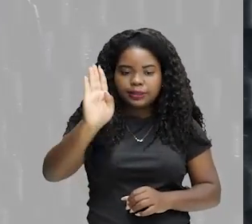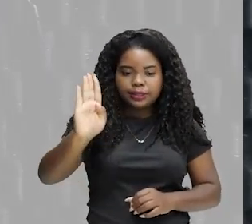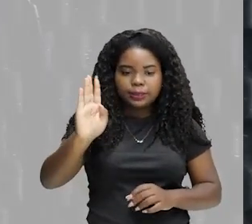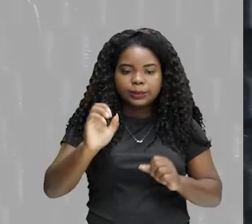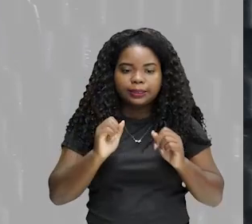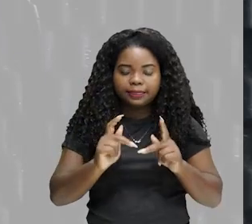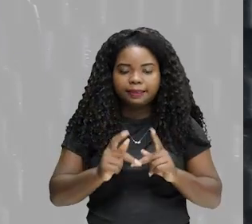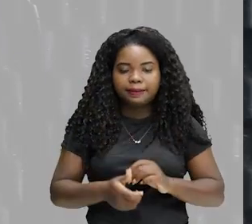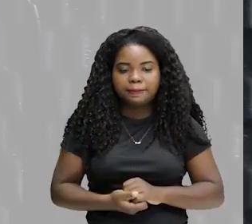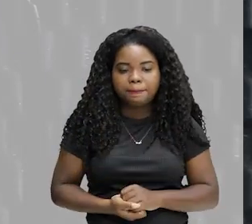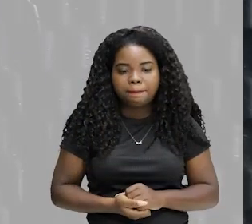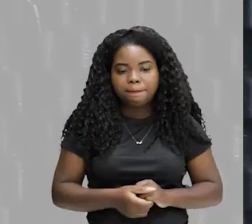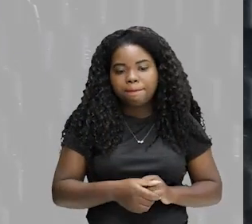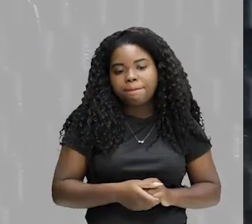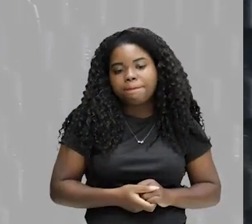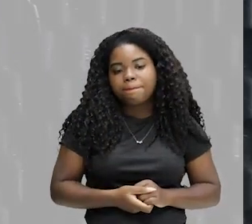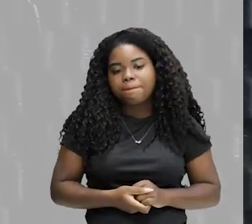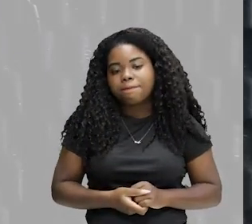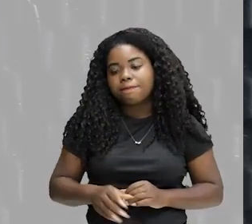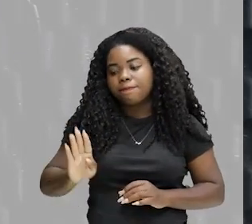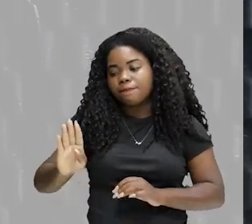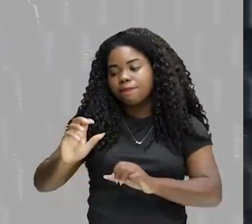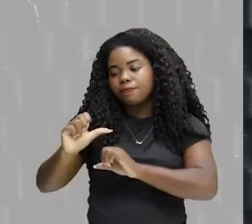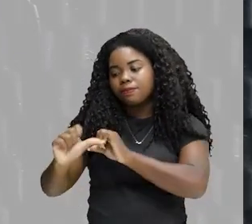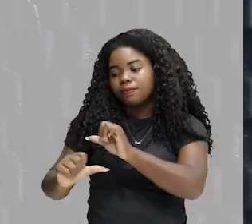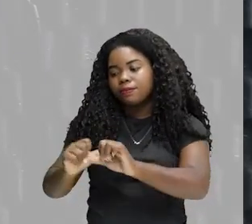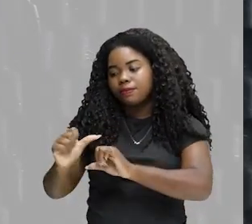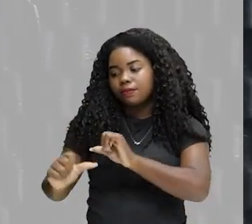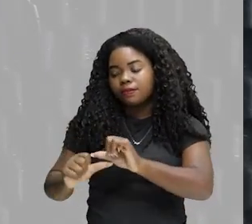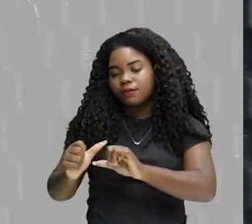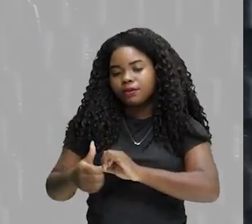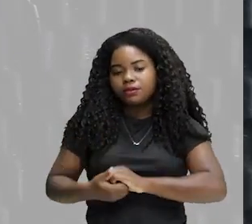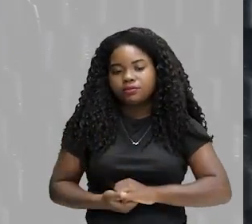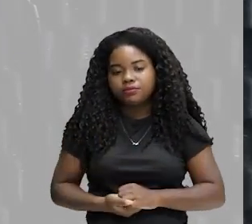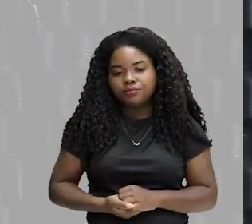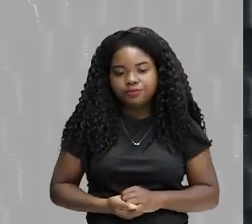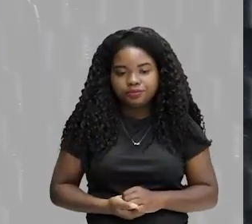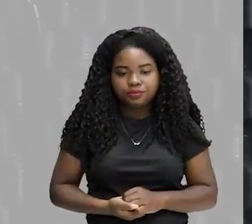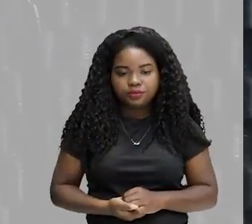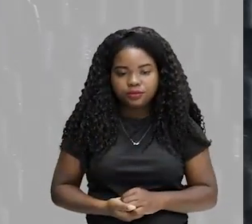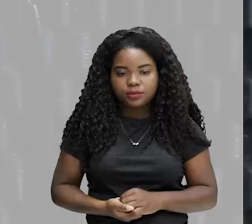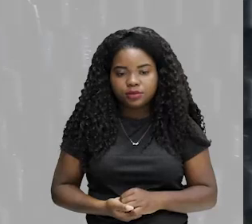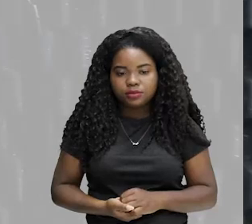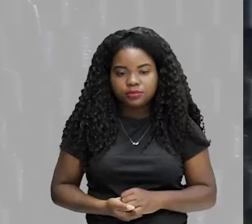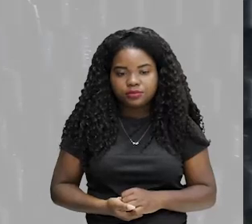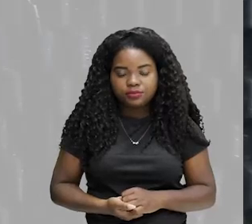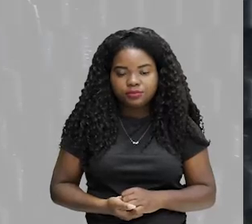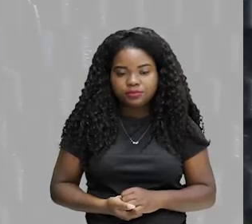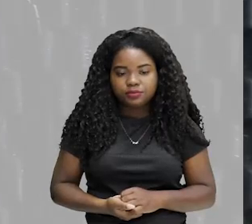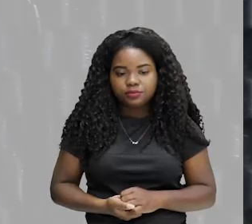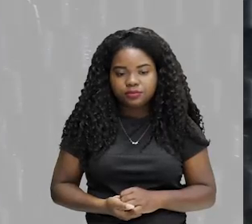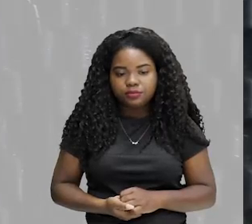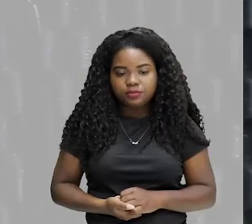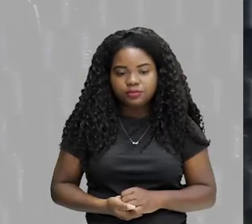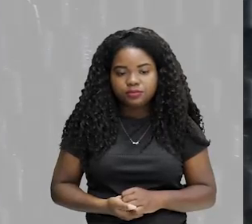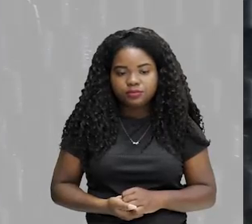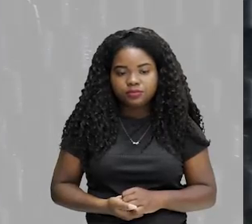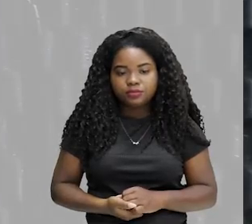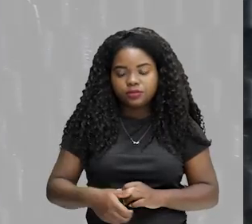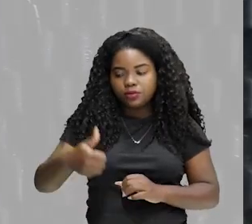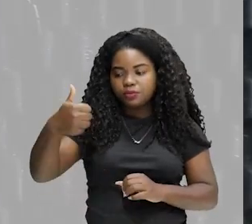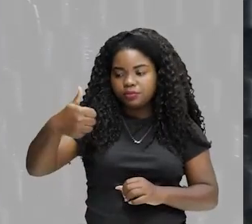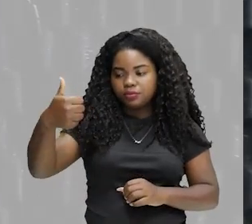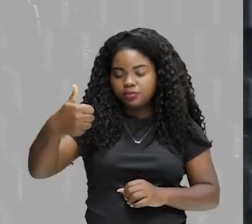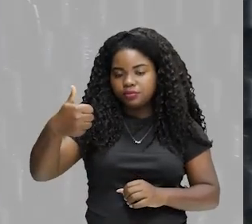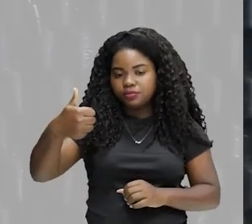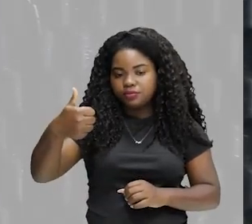vice-versa. Então, ó, o B que estava no denominador foi para o numerador e, por sua vez, quem era o numerador,